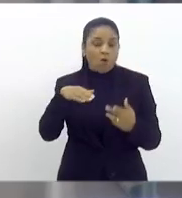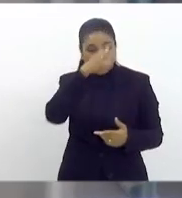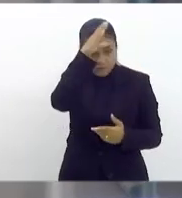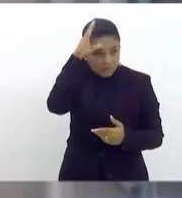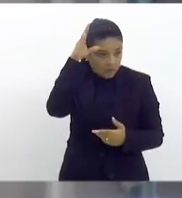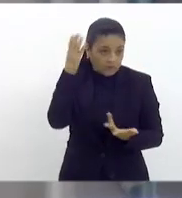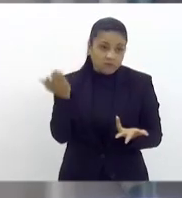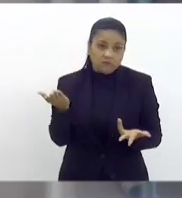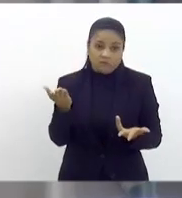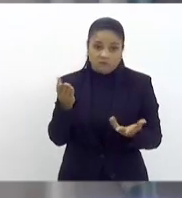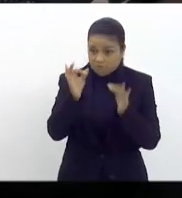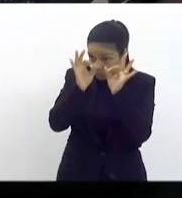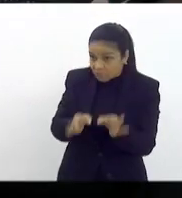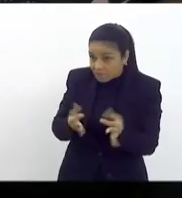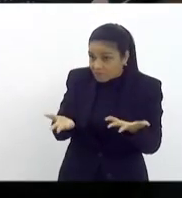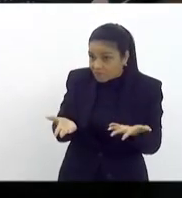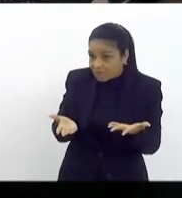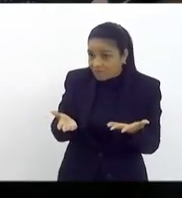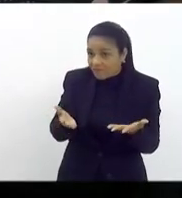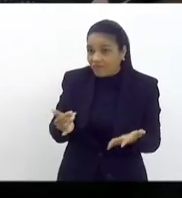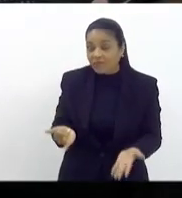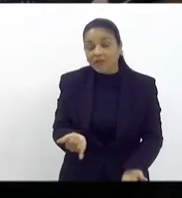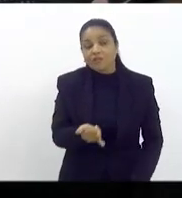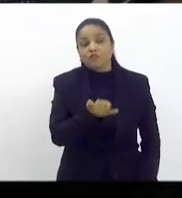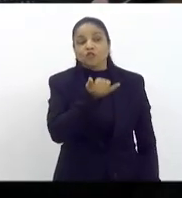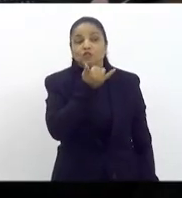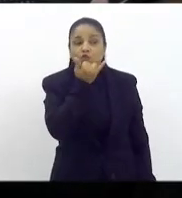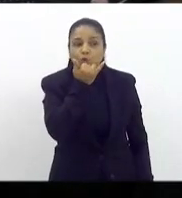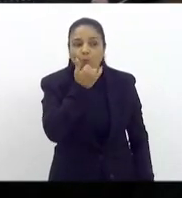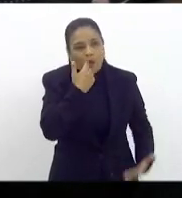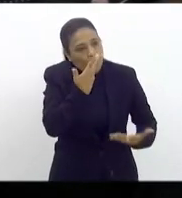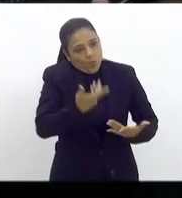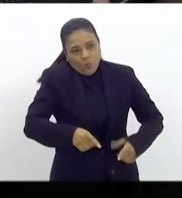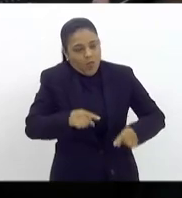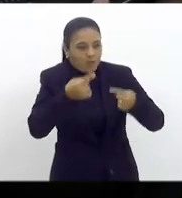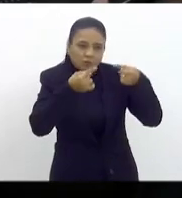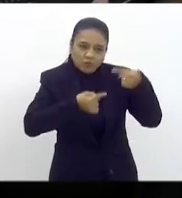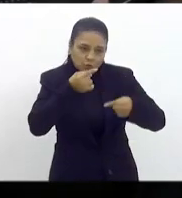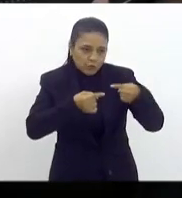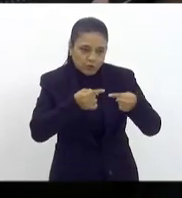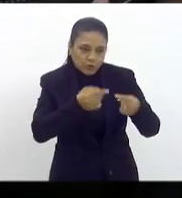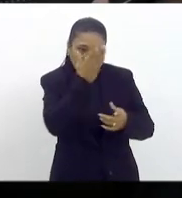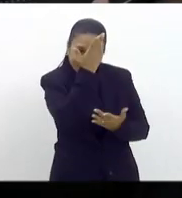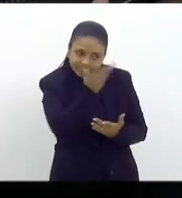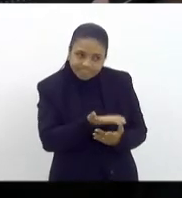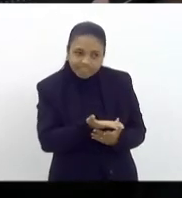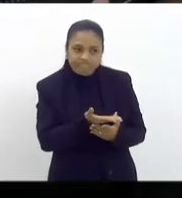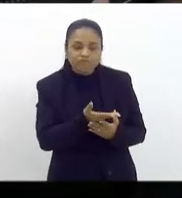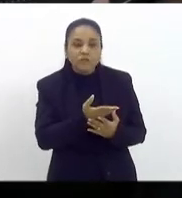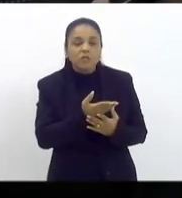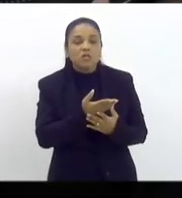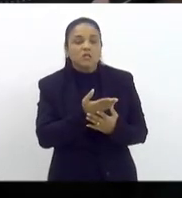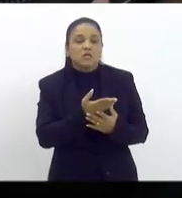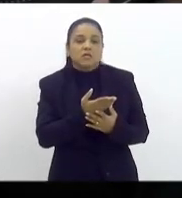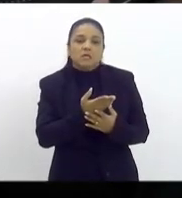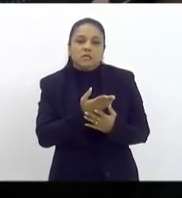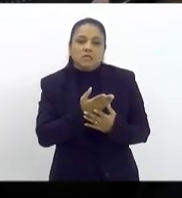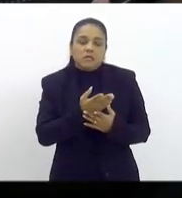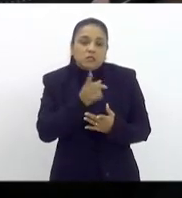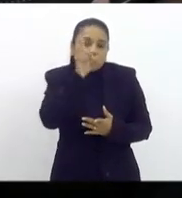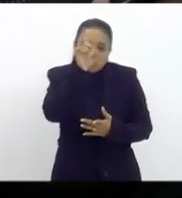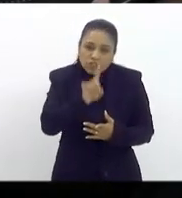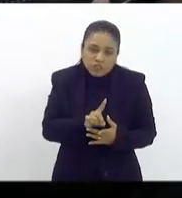Correto? Desculpa, excelência, não quero discutir com a excelência questões de direito,